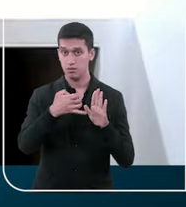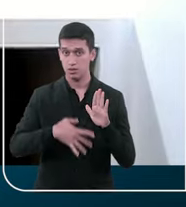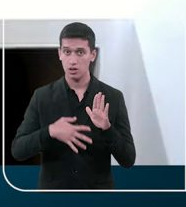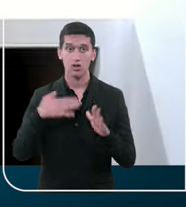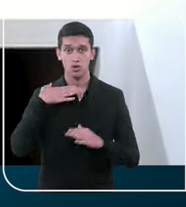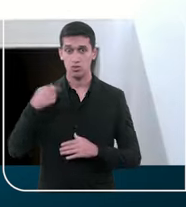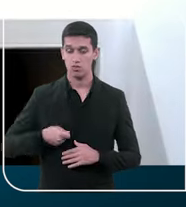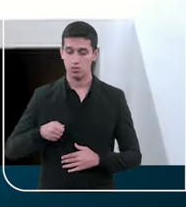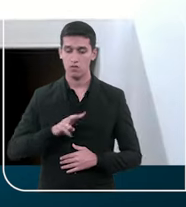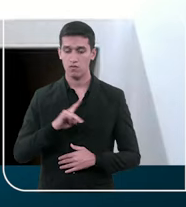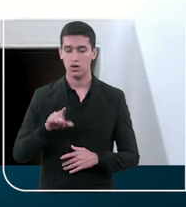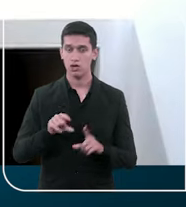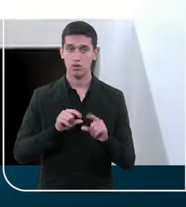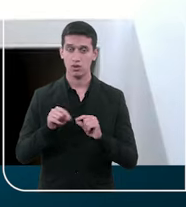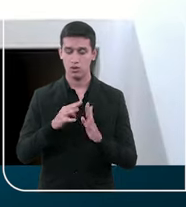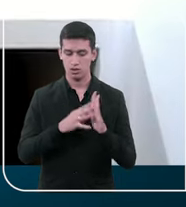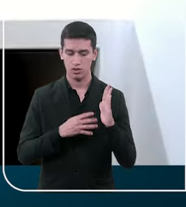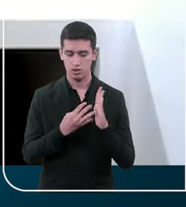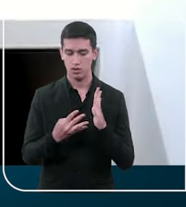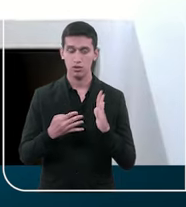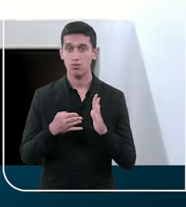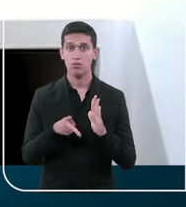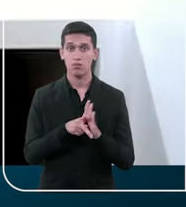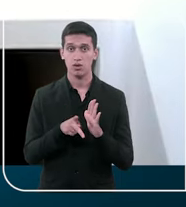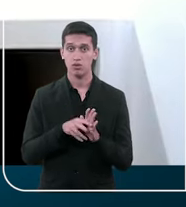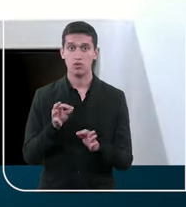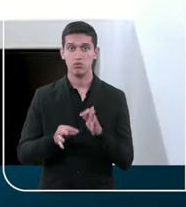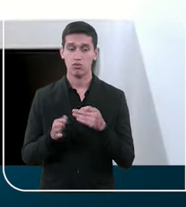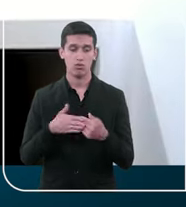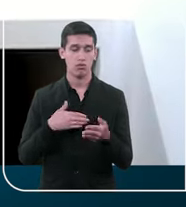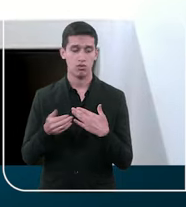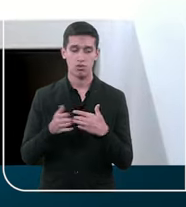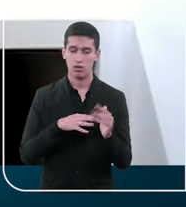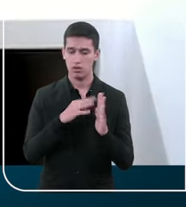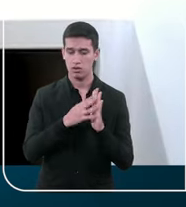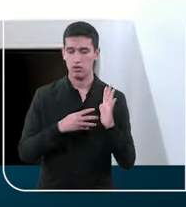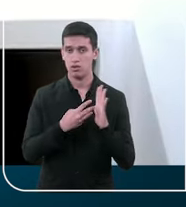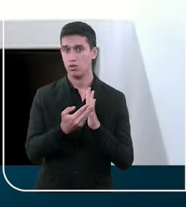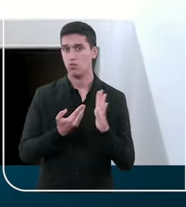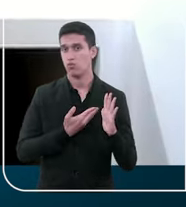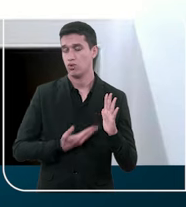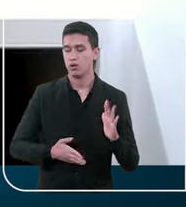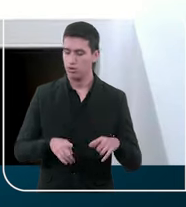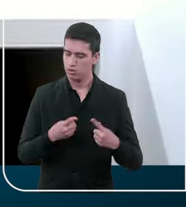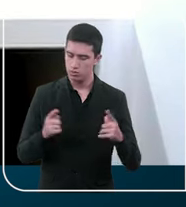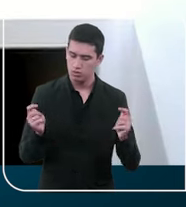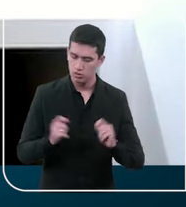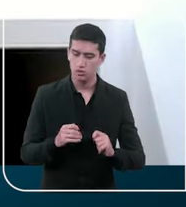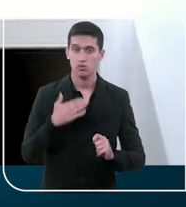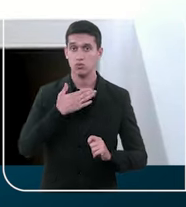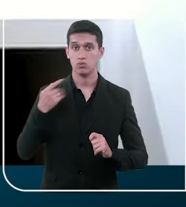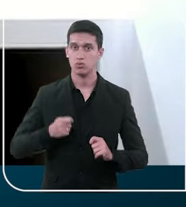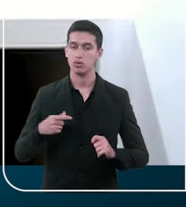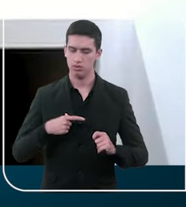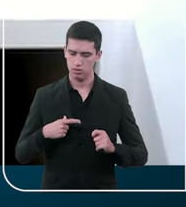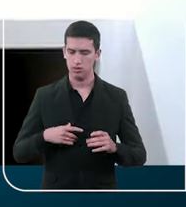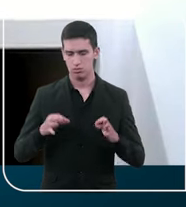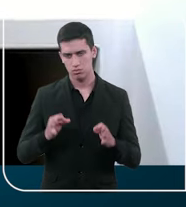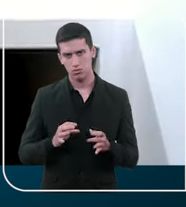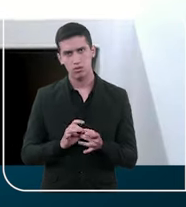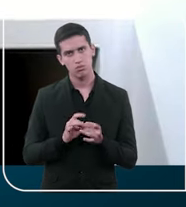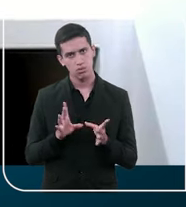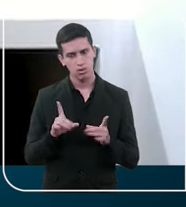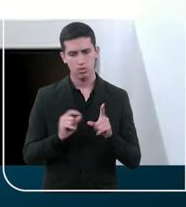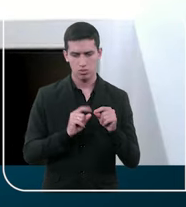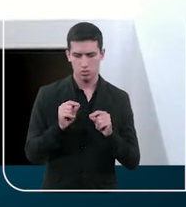lei fala que o juiz vai escolher essas listas de jurados de qualquer lista pública, né? Então, permite ao juiz que ele tenha uma